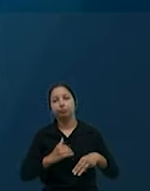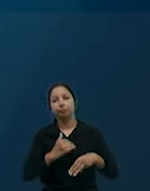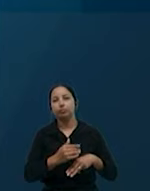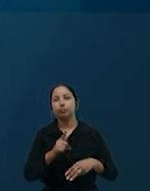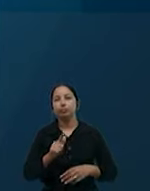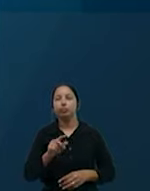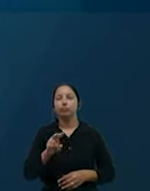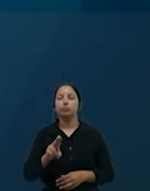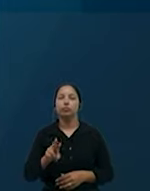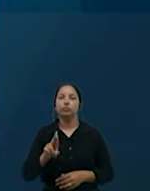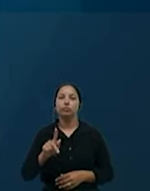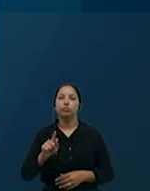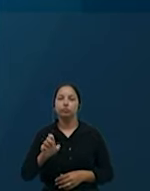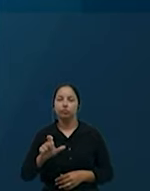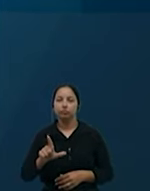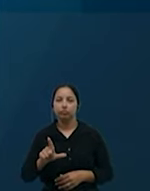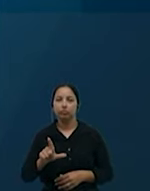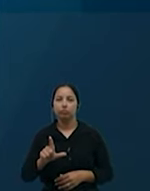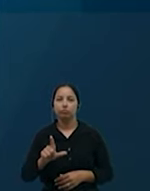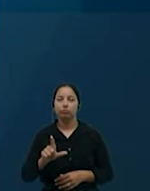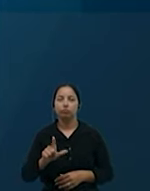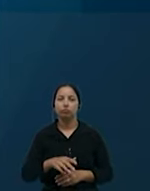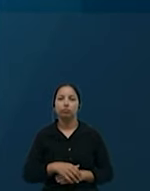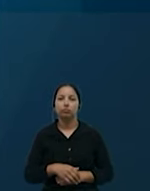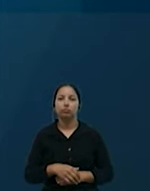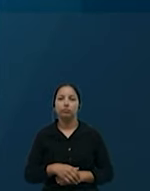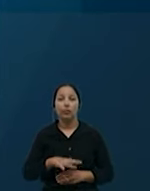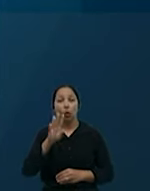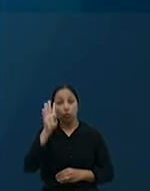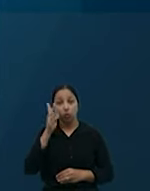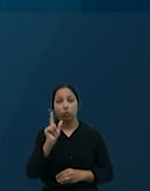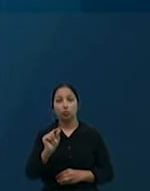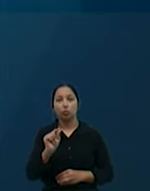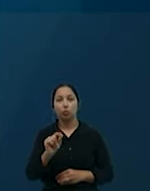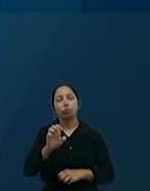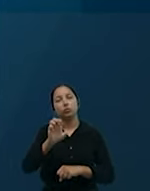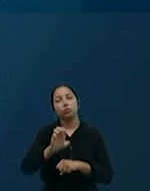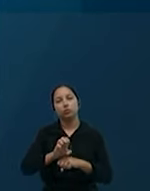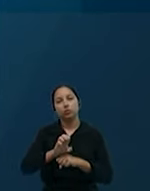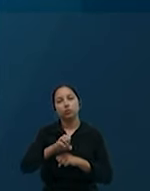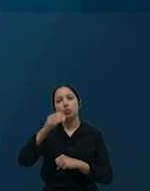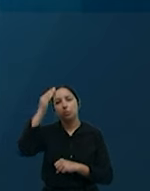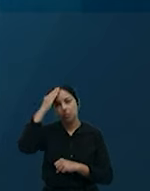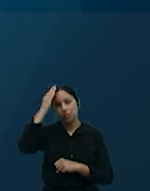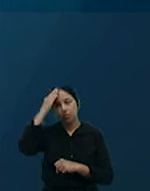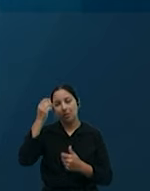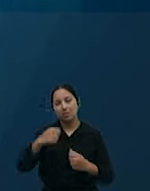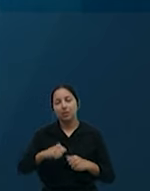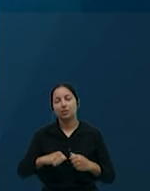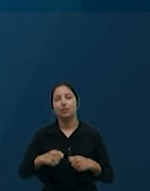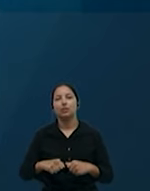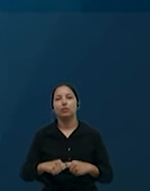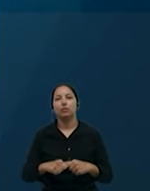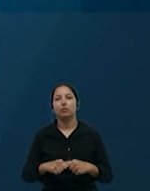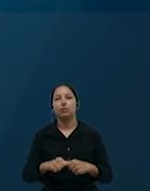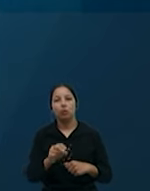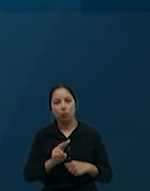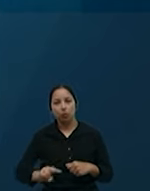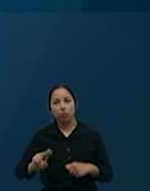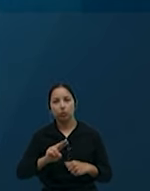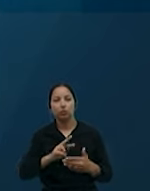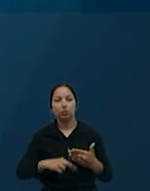que, diante da solução no caso concreto, o Estado do Paraná deveria ter lançado mão do recurso